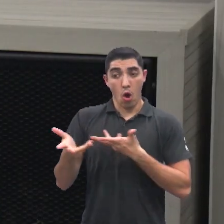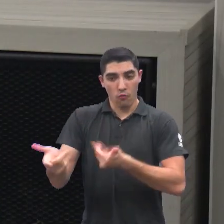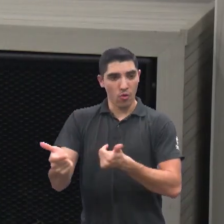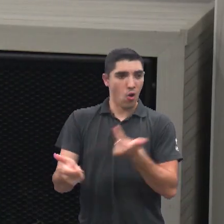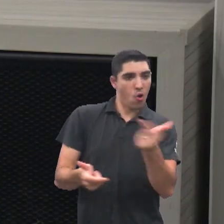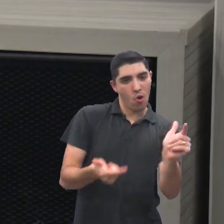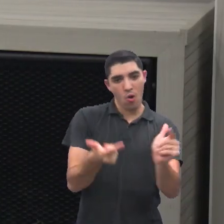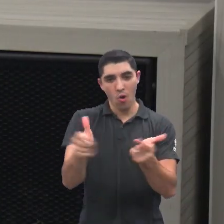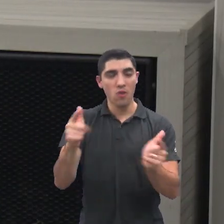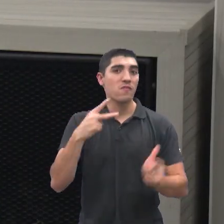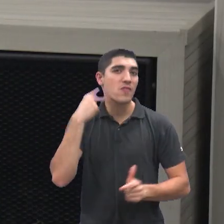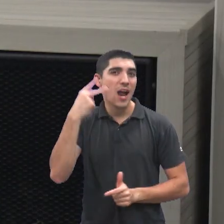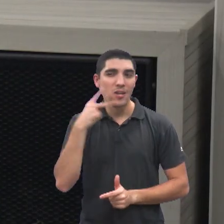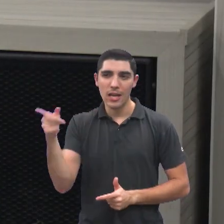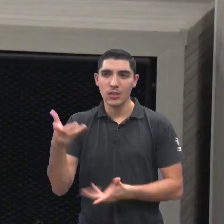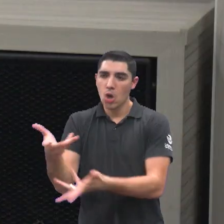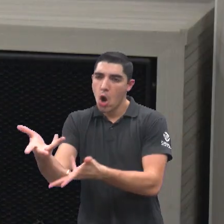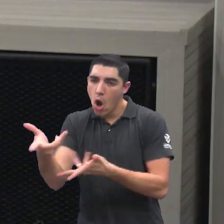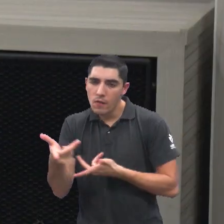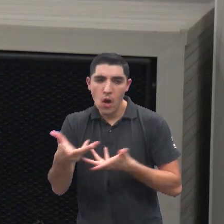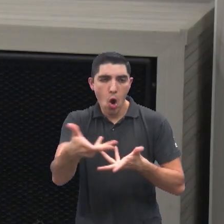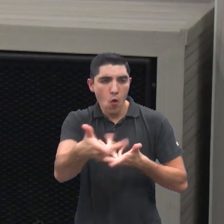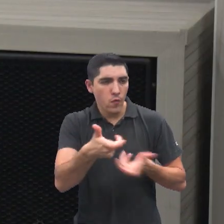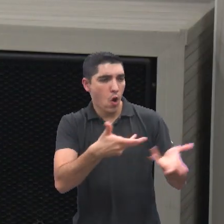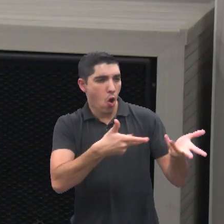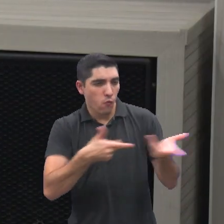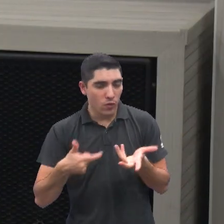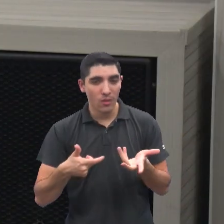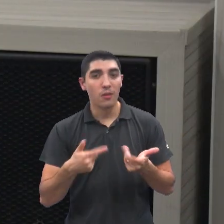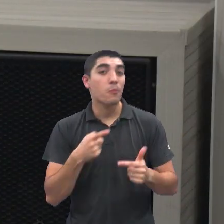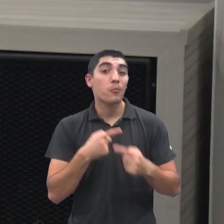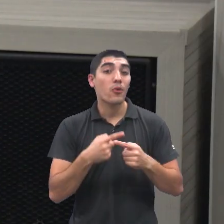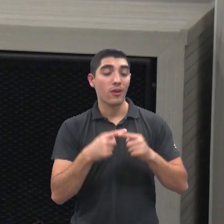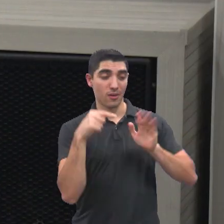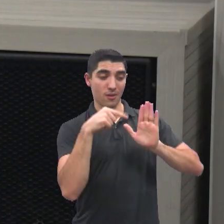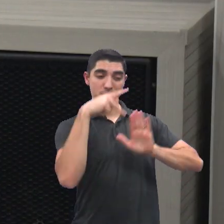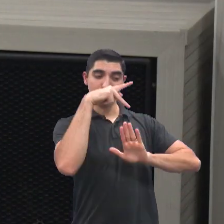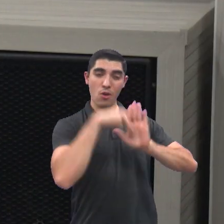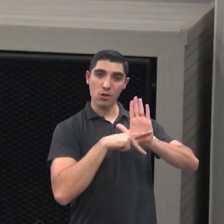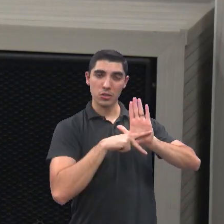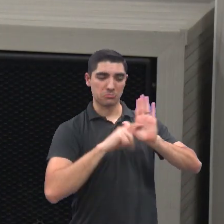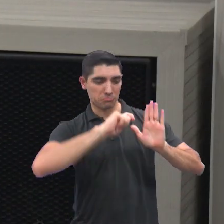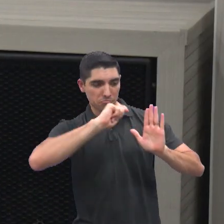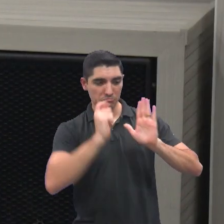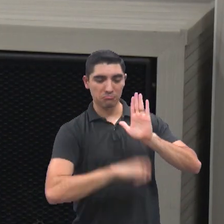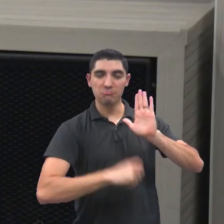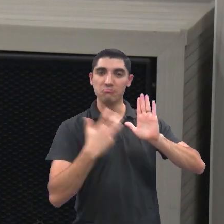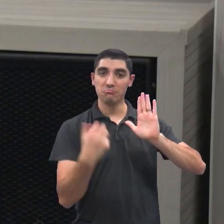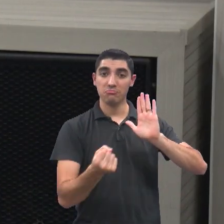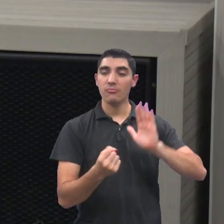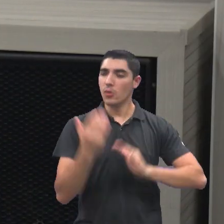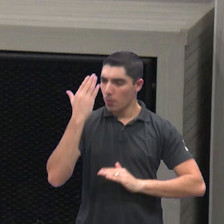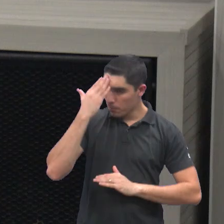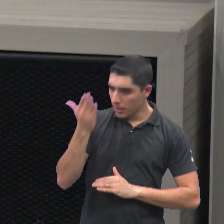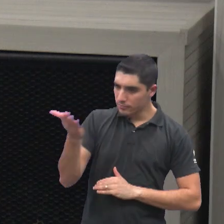participar de assinar este projeto. Então, muito obrigado, Rafael